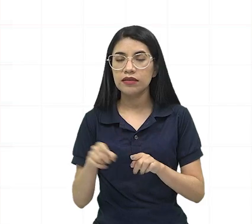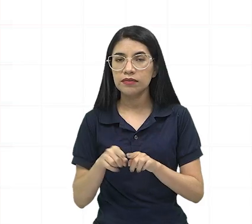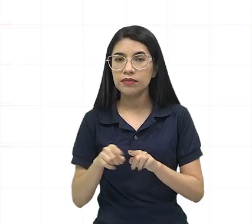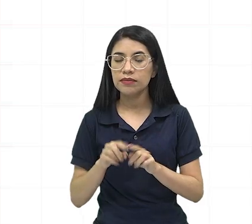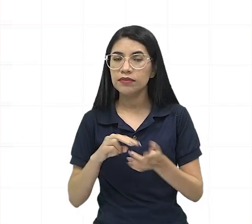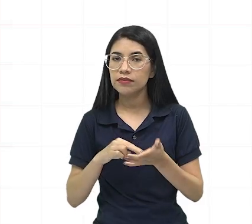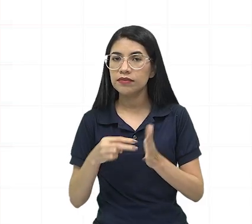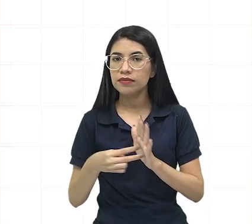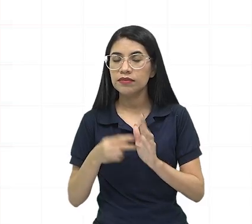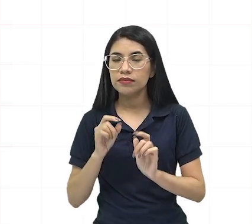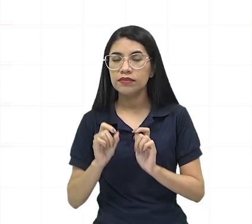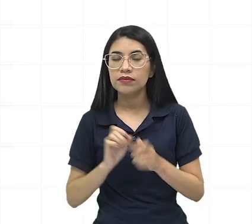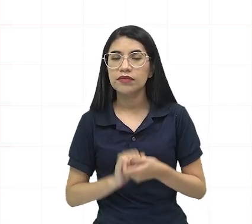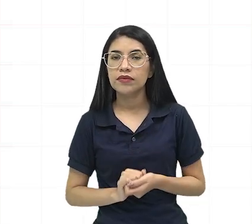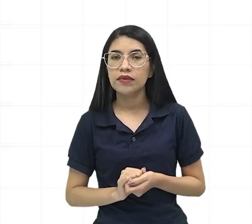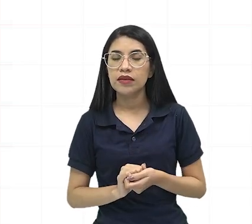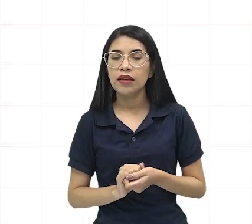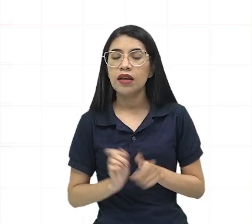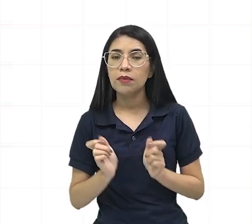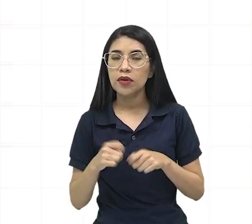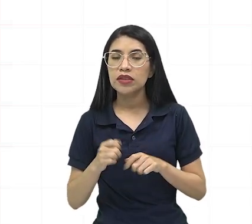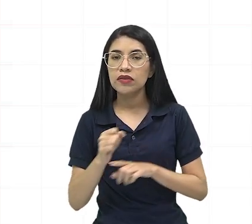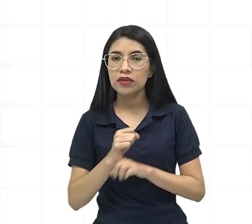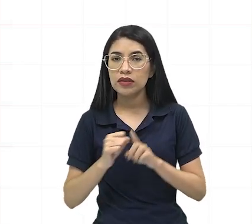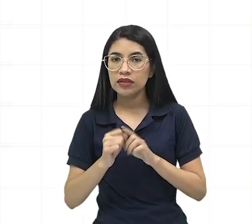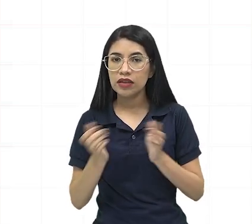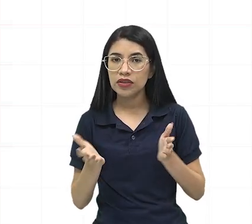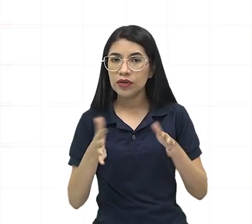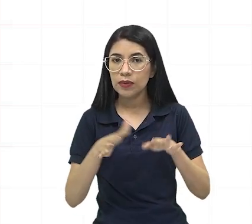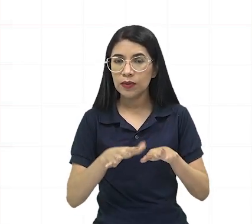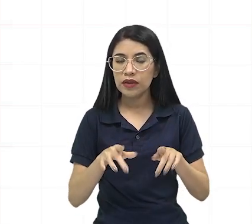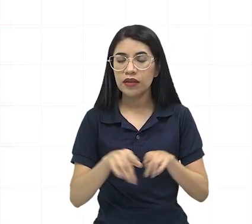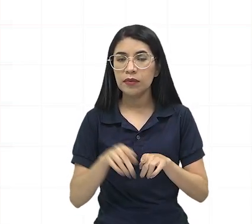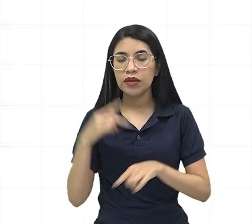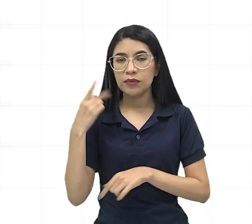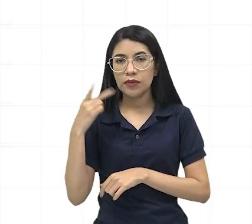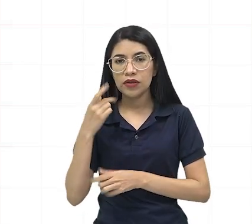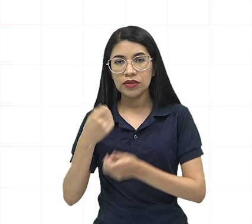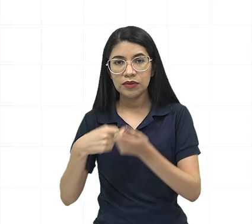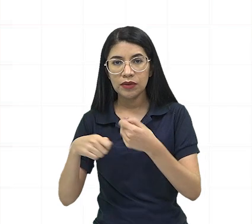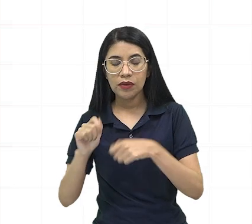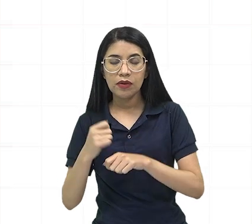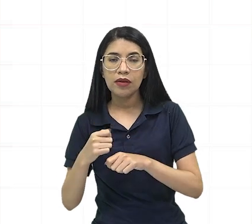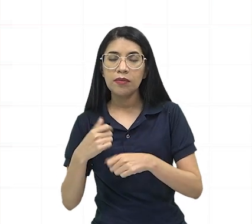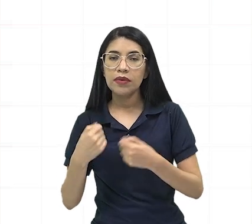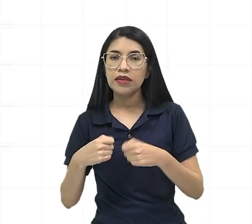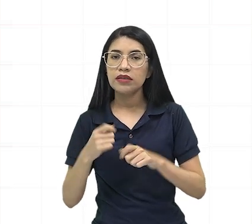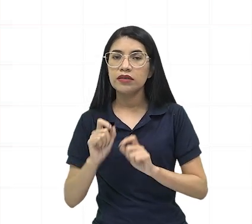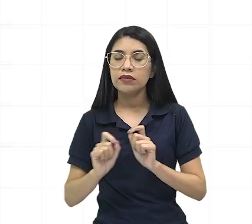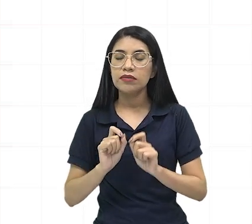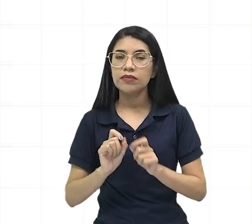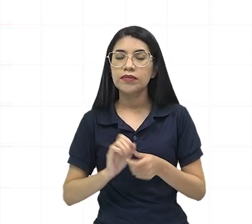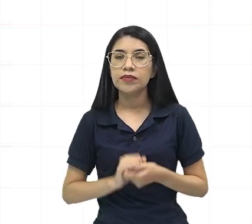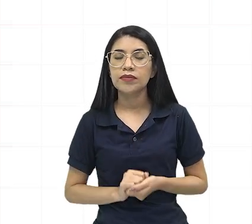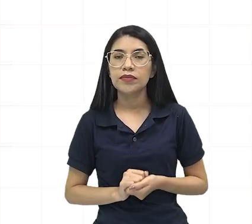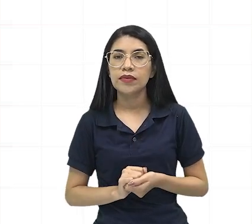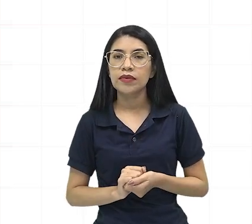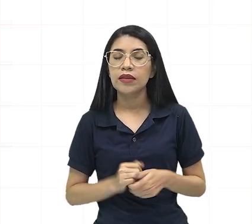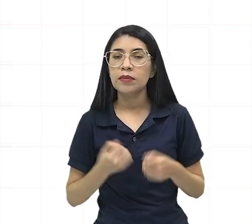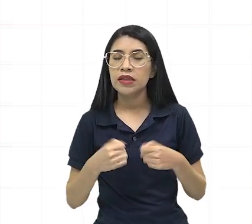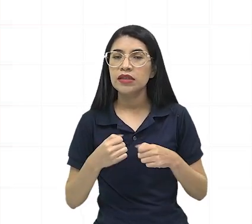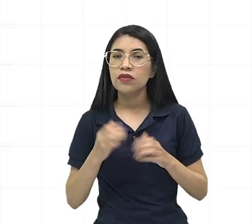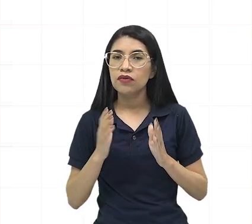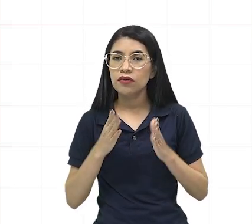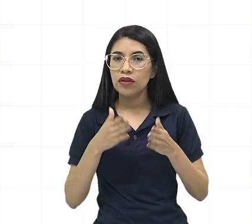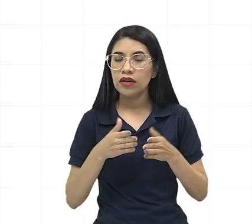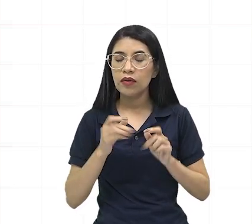primeiro, promover a inclusão social. As políticas econômicas devem visar a redução